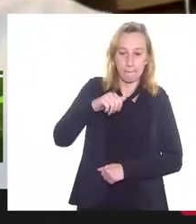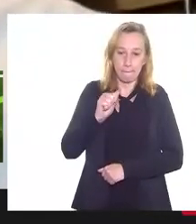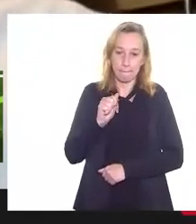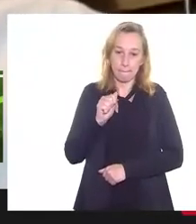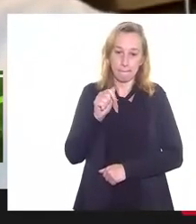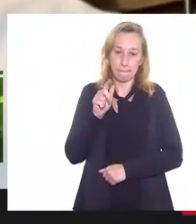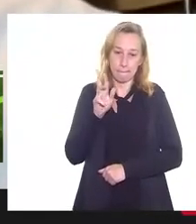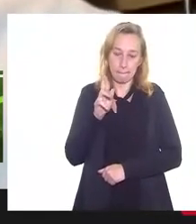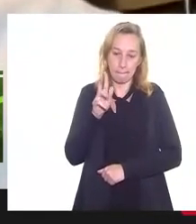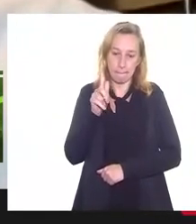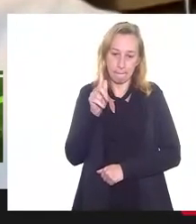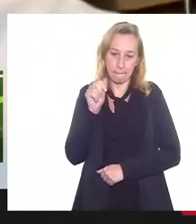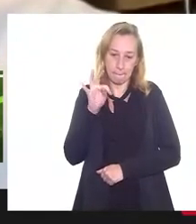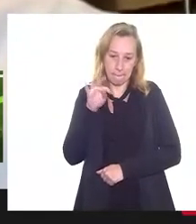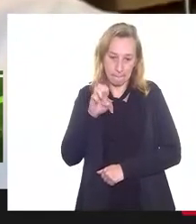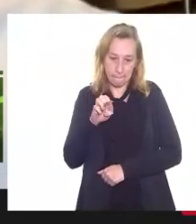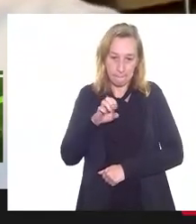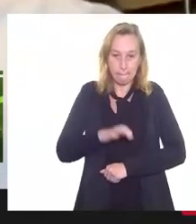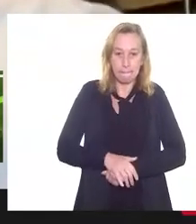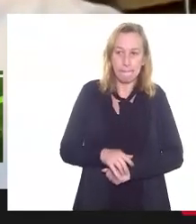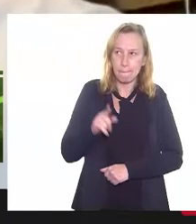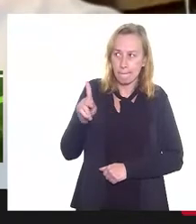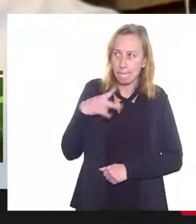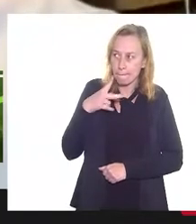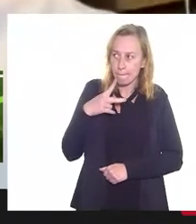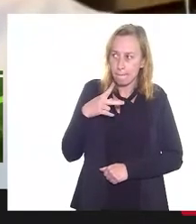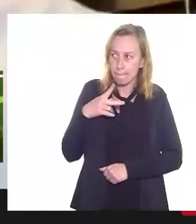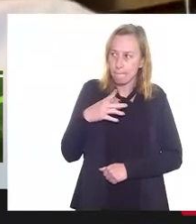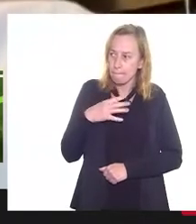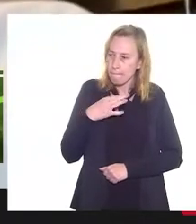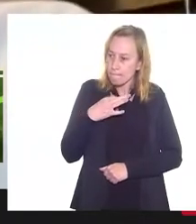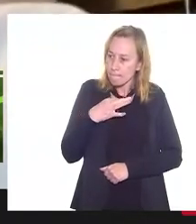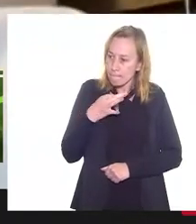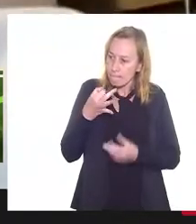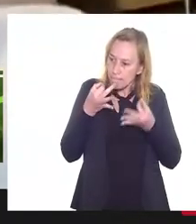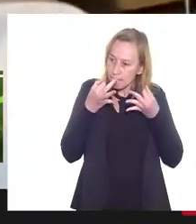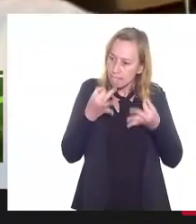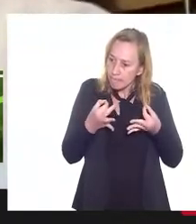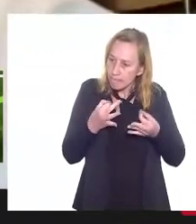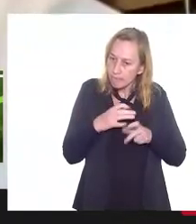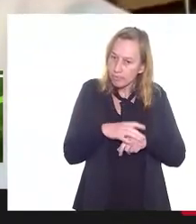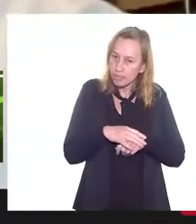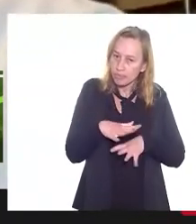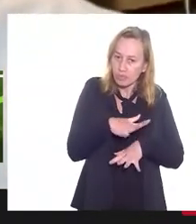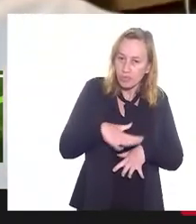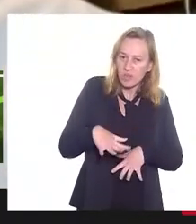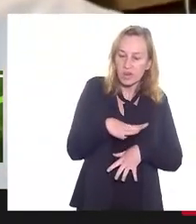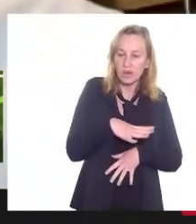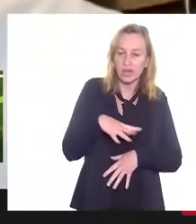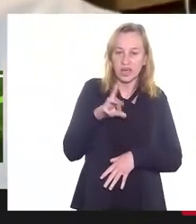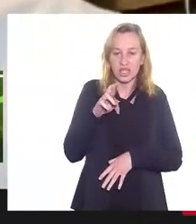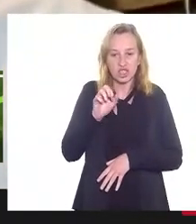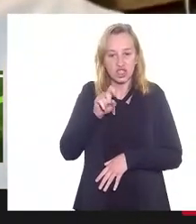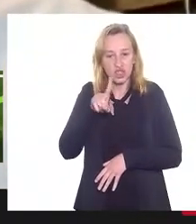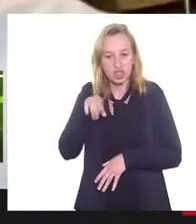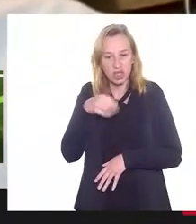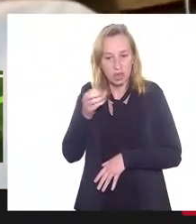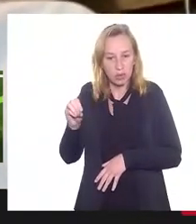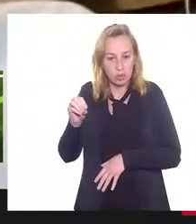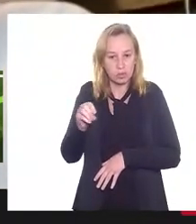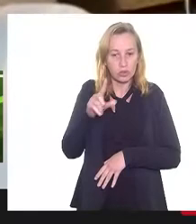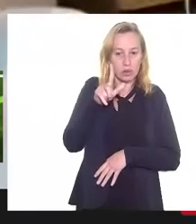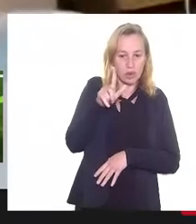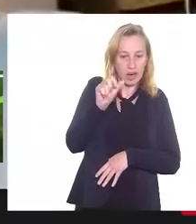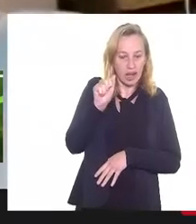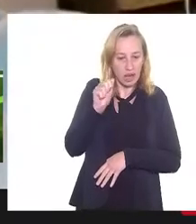Ferreira e ela chamou muita atenção para a situação na região dos lagos. E